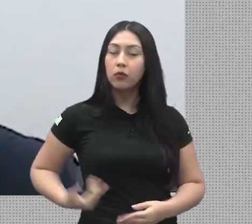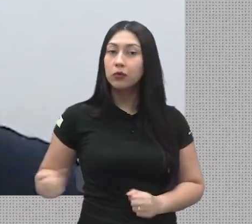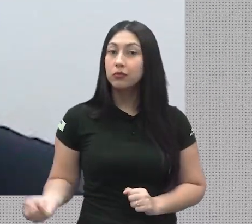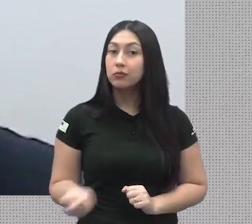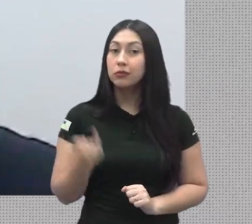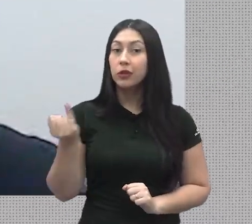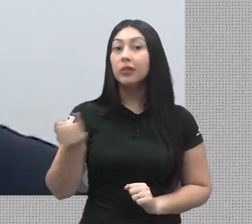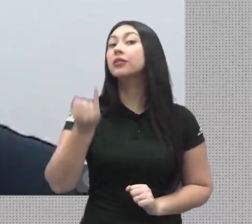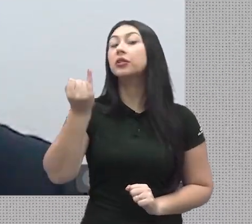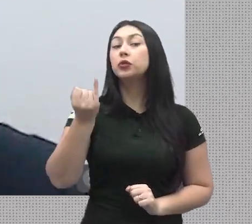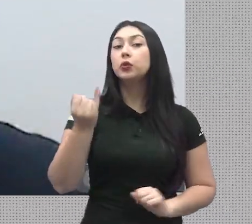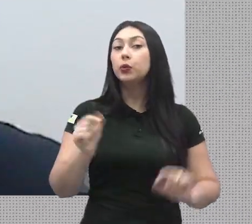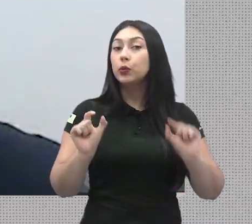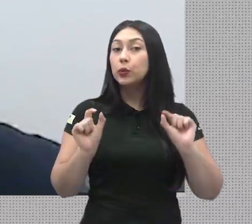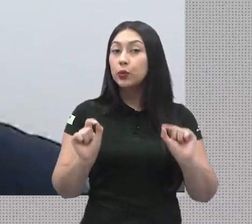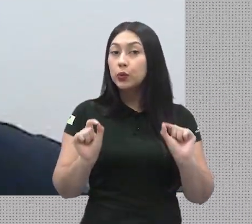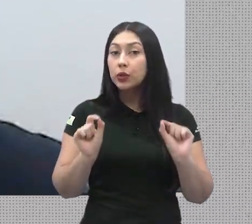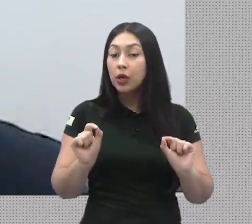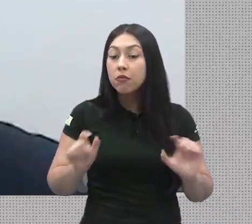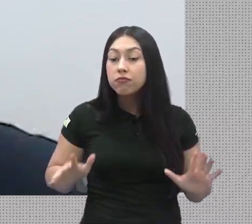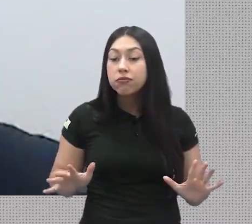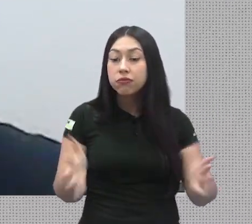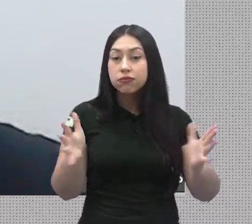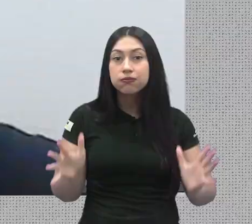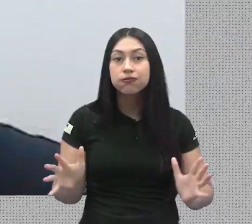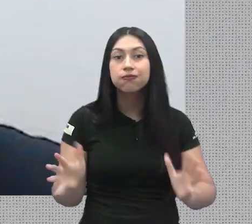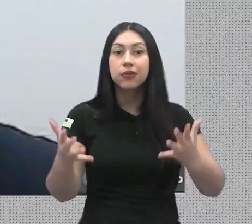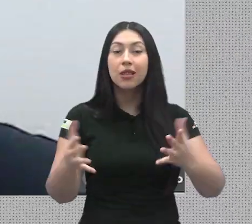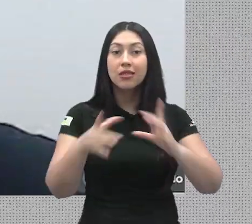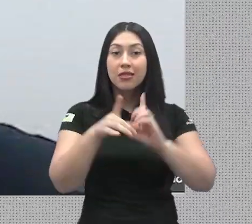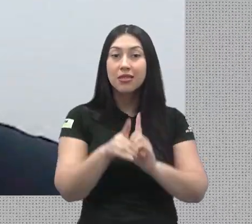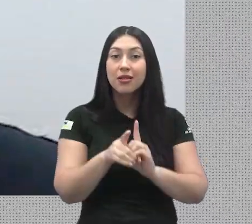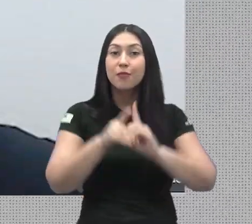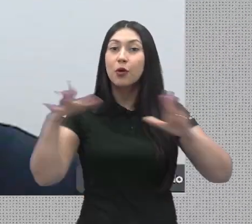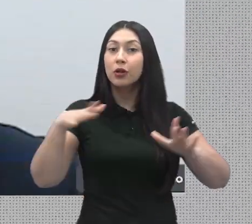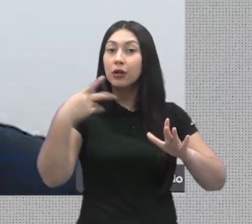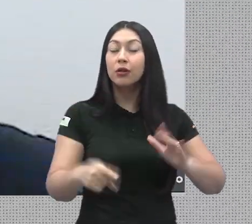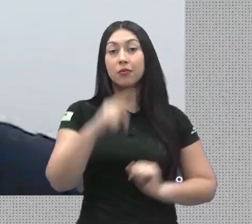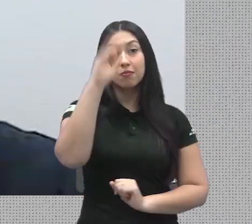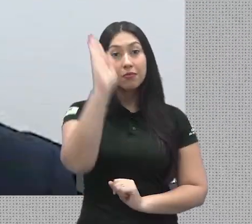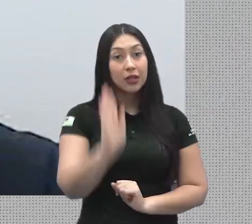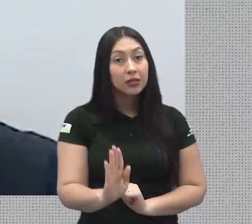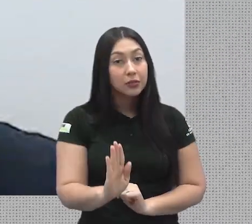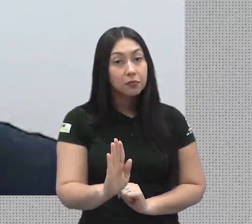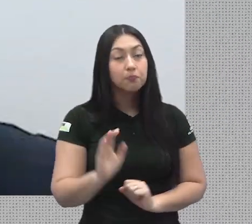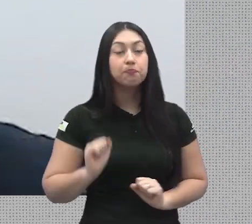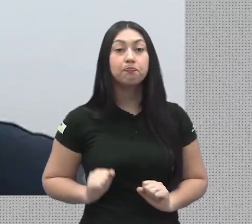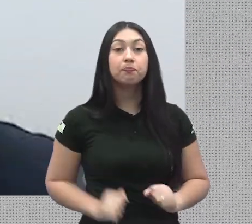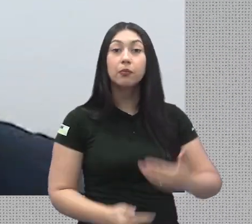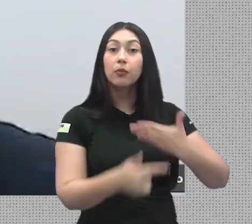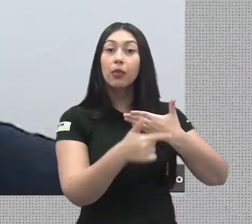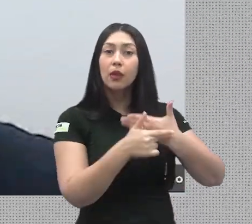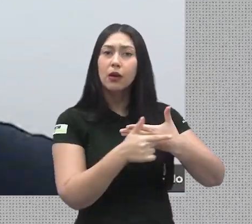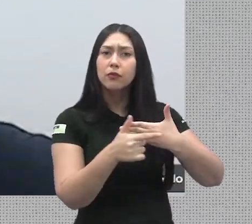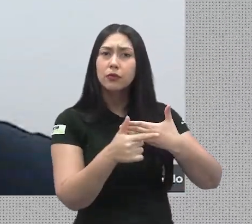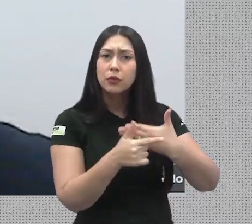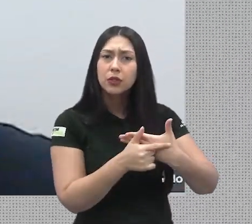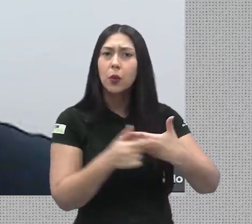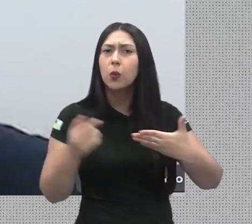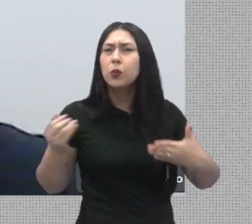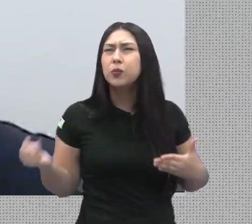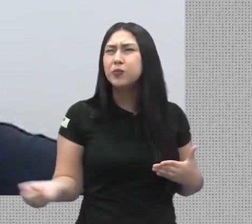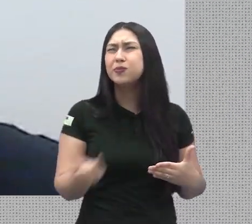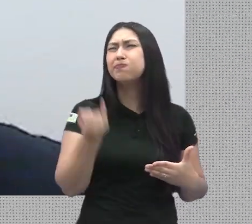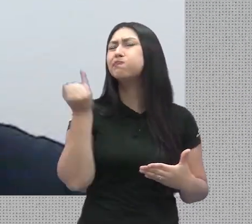pública muito relevante, que é a de promover a democracia no Brasil. A sua função ela